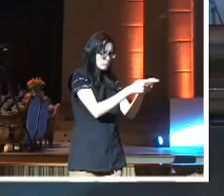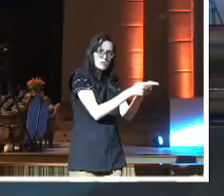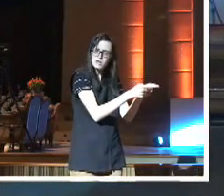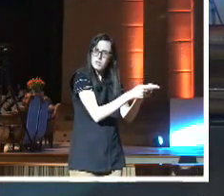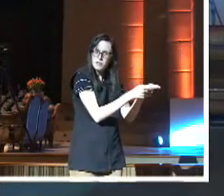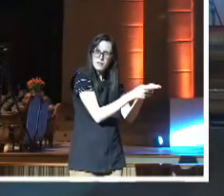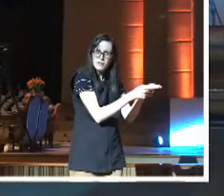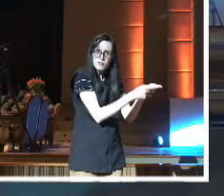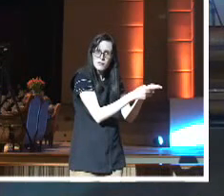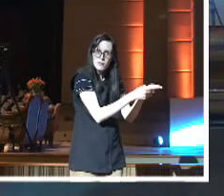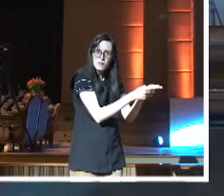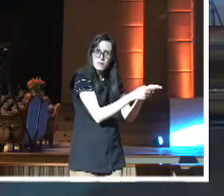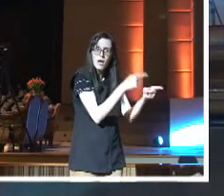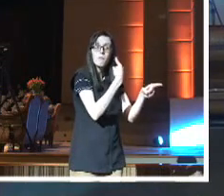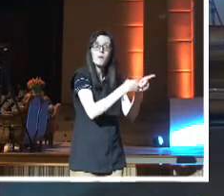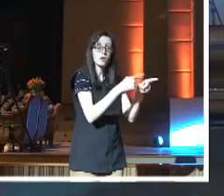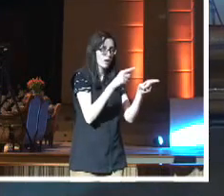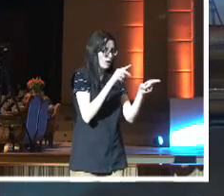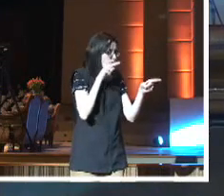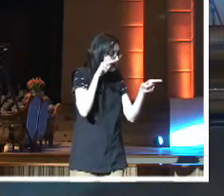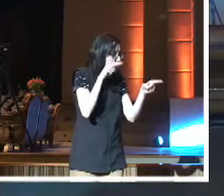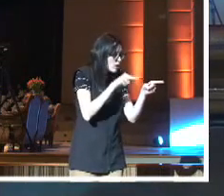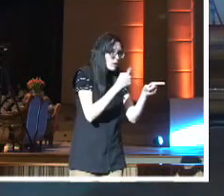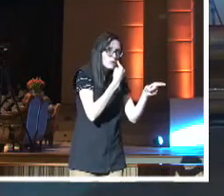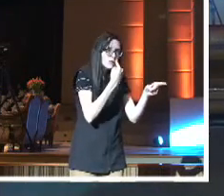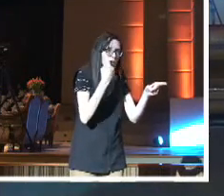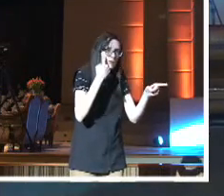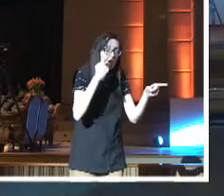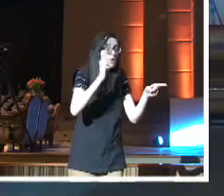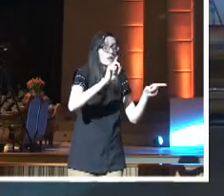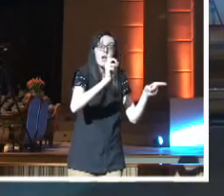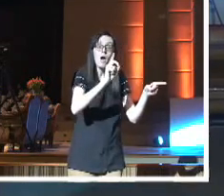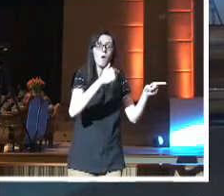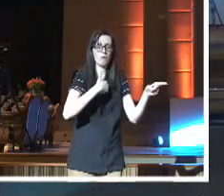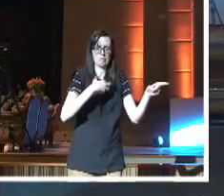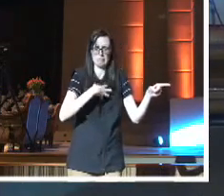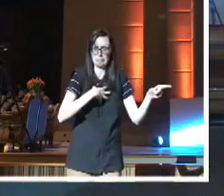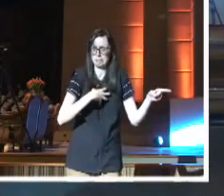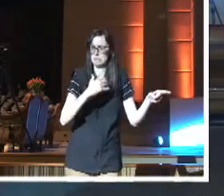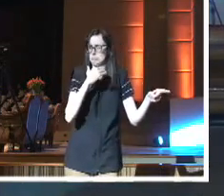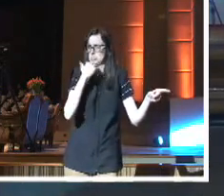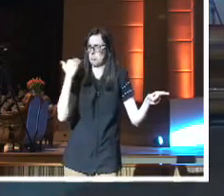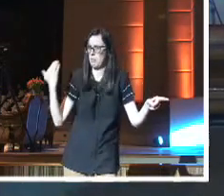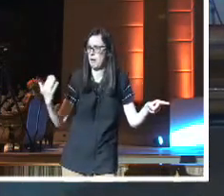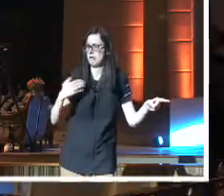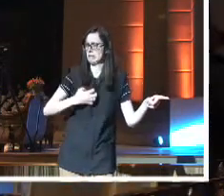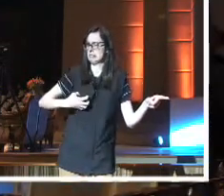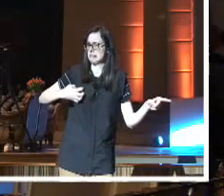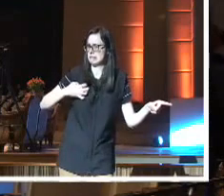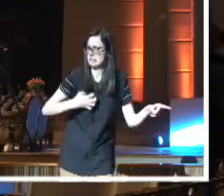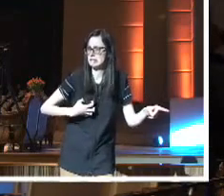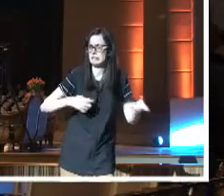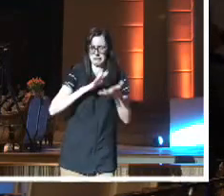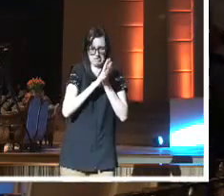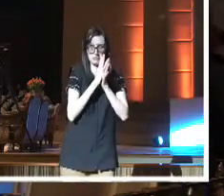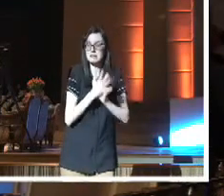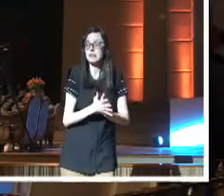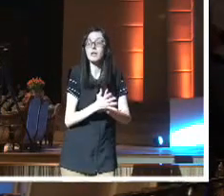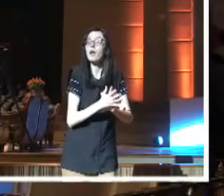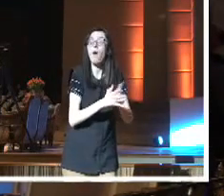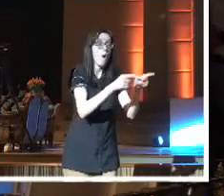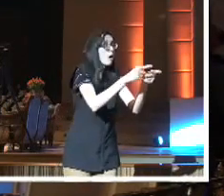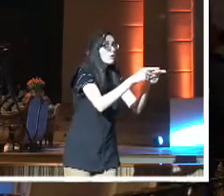vão estar na perspectiva não mais dos meus sentimentos de morte, de angústia, de destruição, mas vão estar